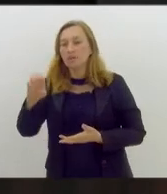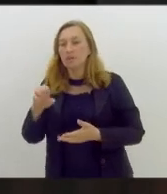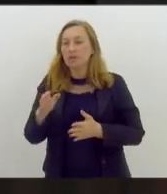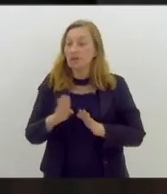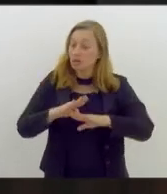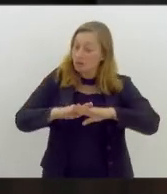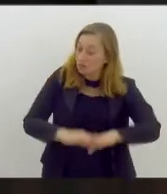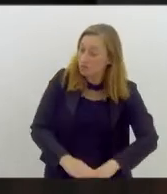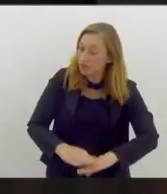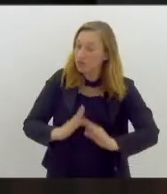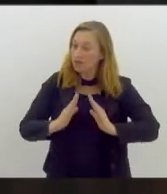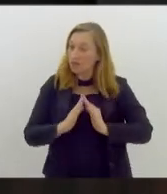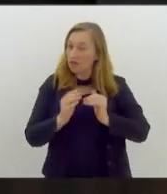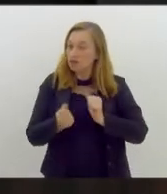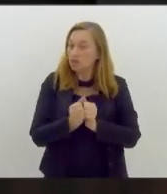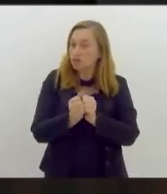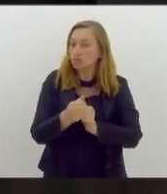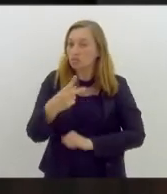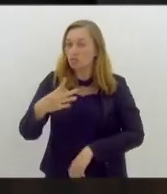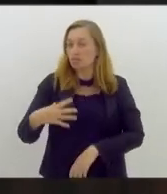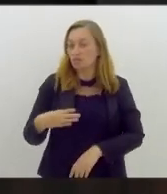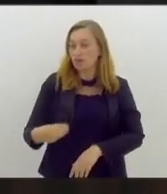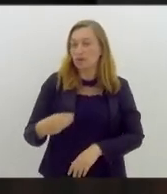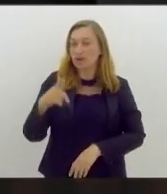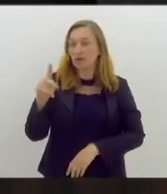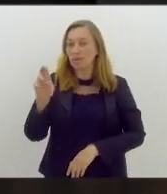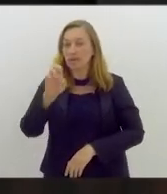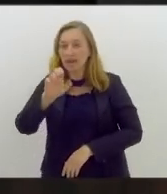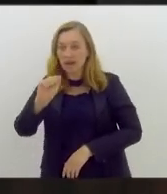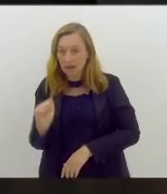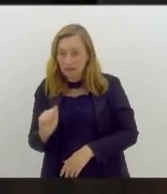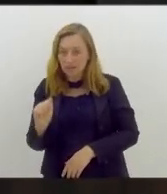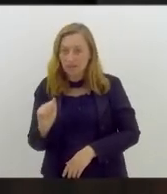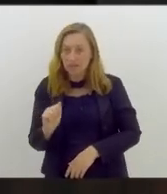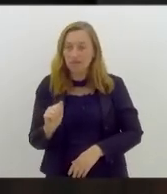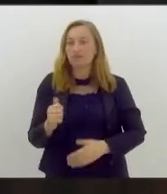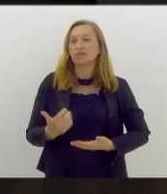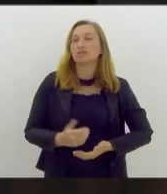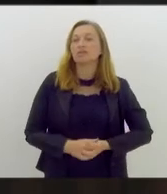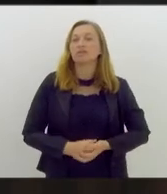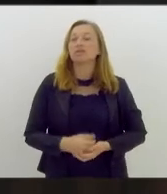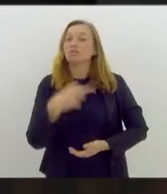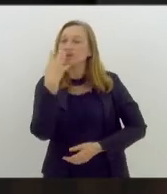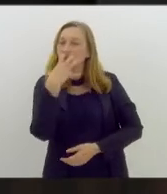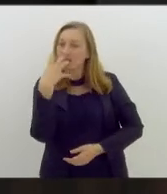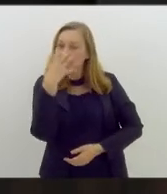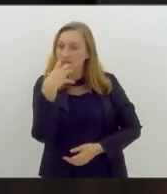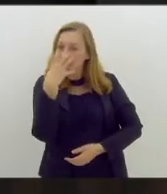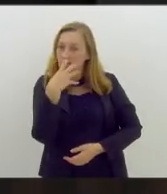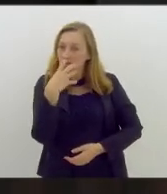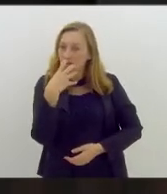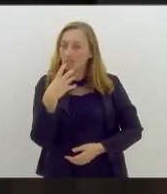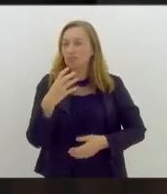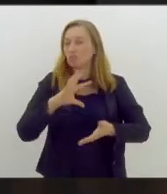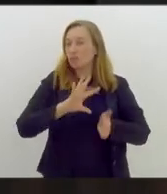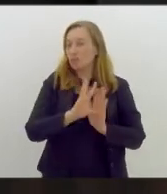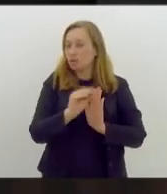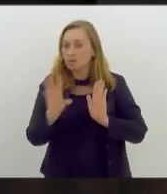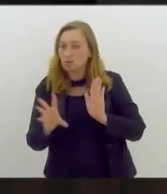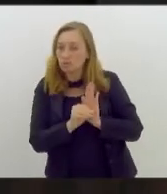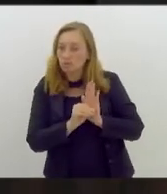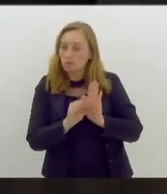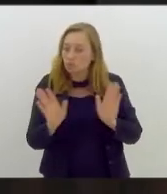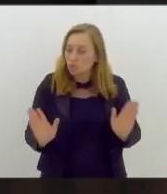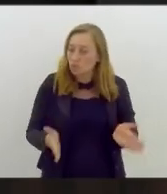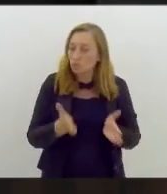sua autoria junto com sua filha, Gabriela Zimmer, que trata de uma canção cujo conteúdo